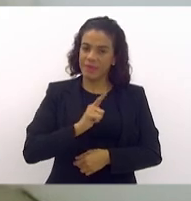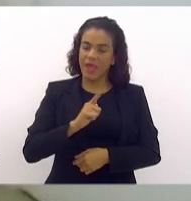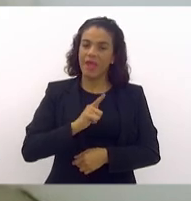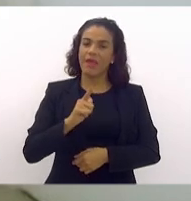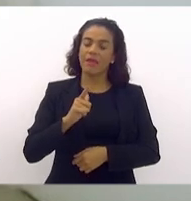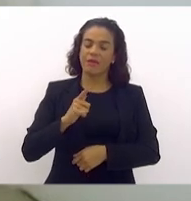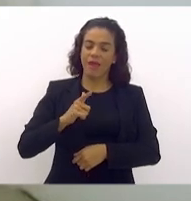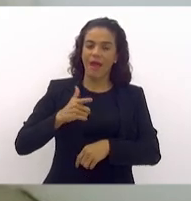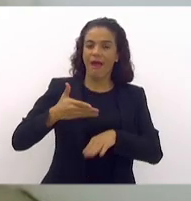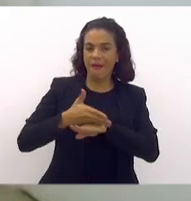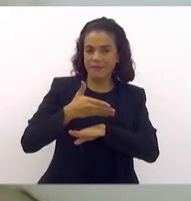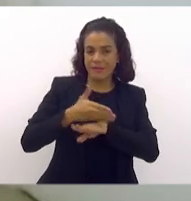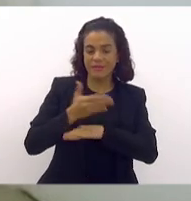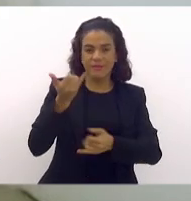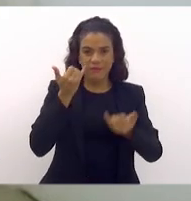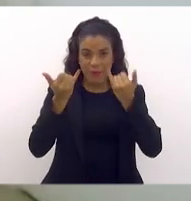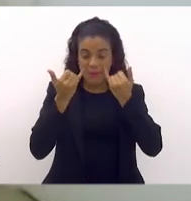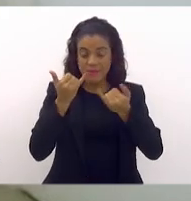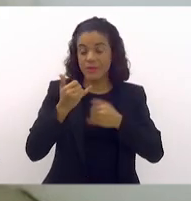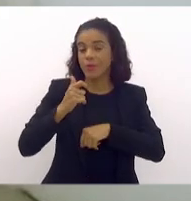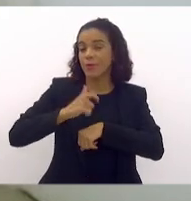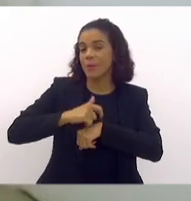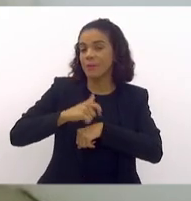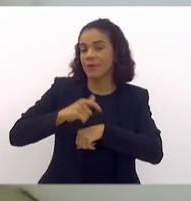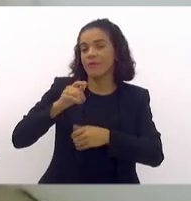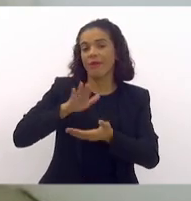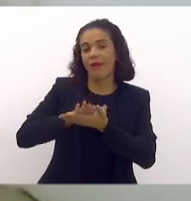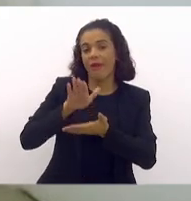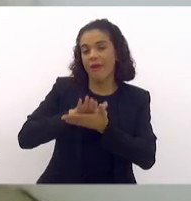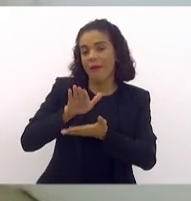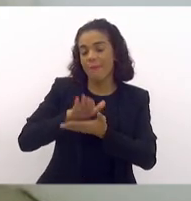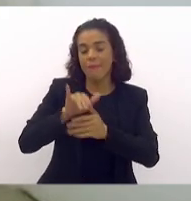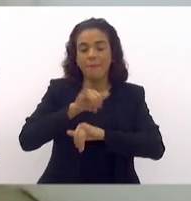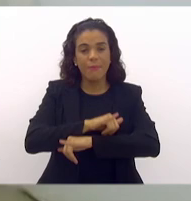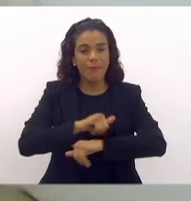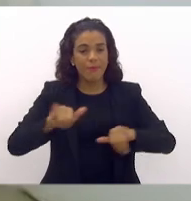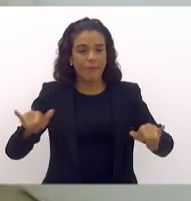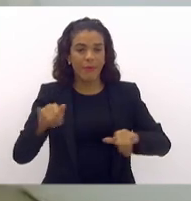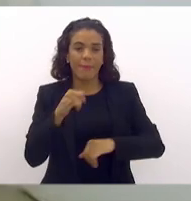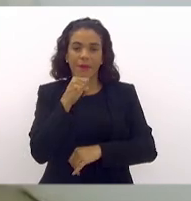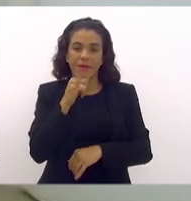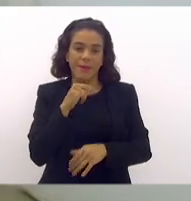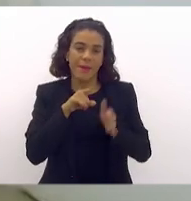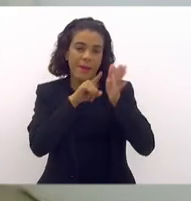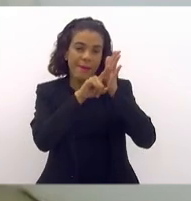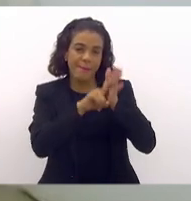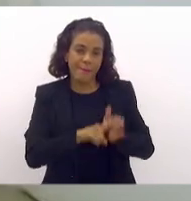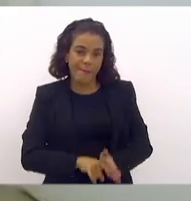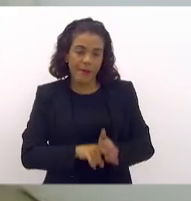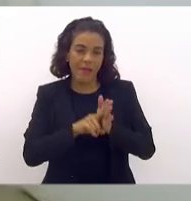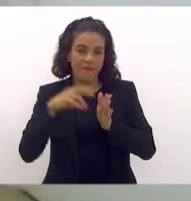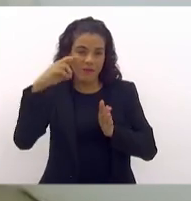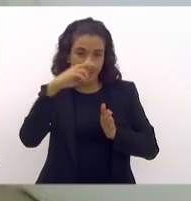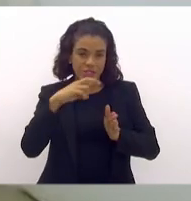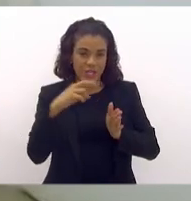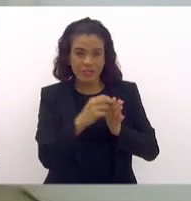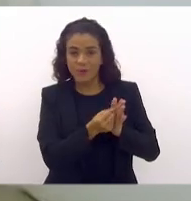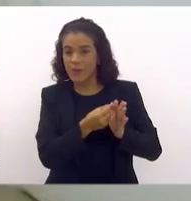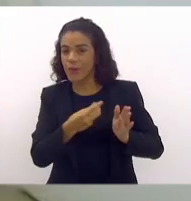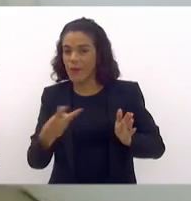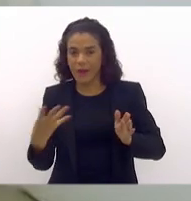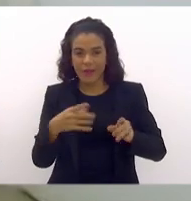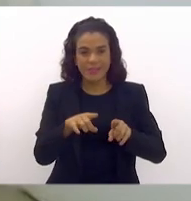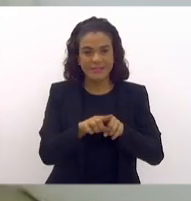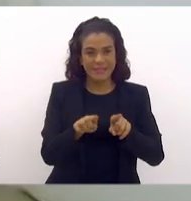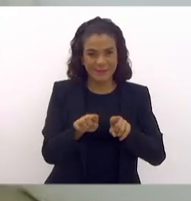quando eles publicam informações sobre quantos inquéritos foram instaurados, para quantos houve algum tipo